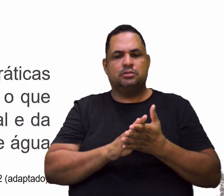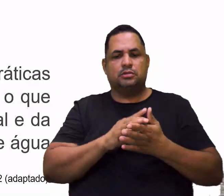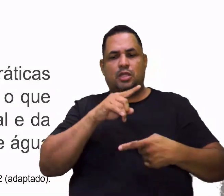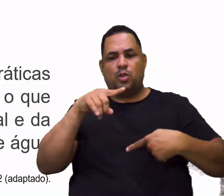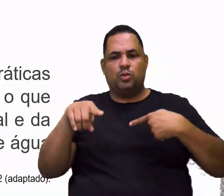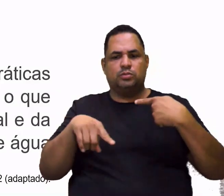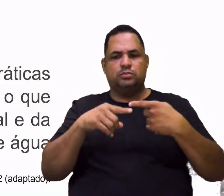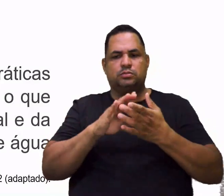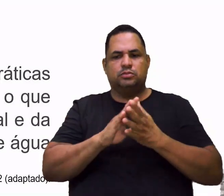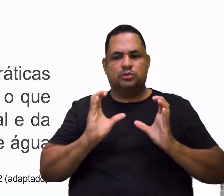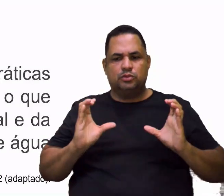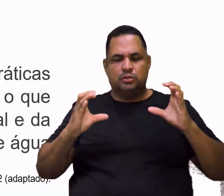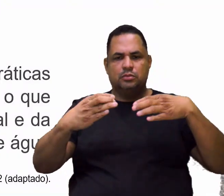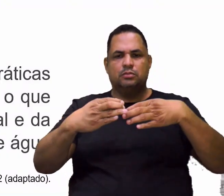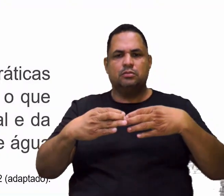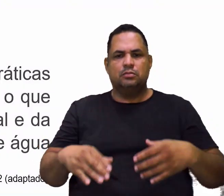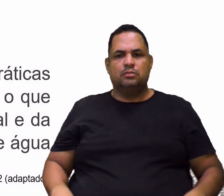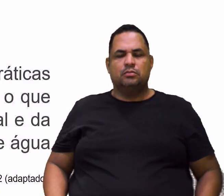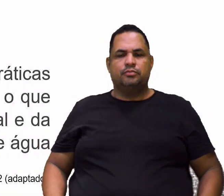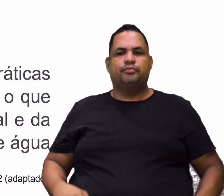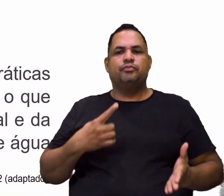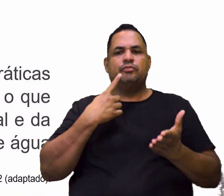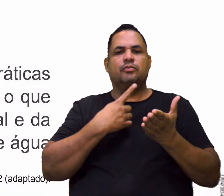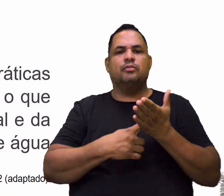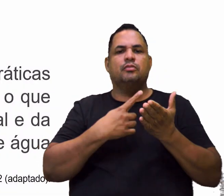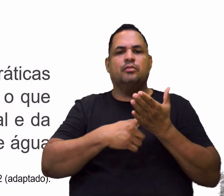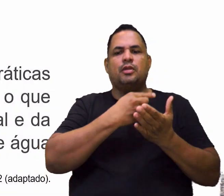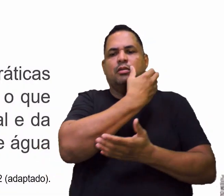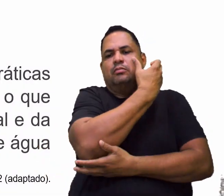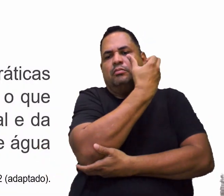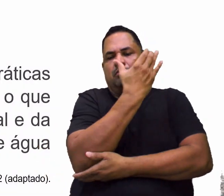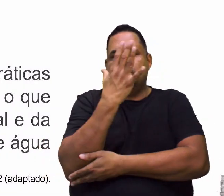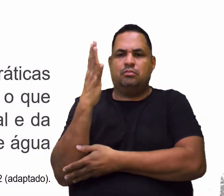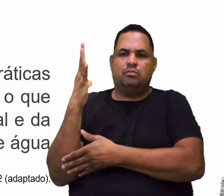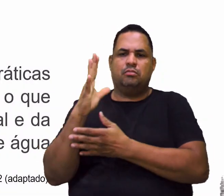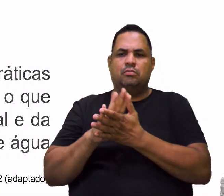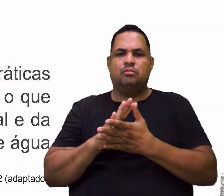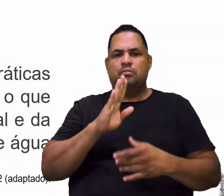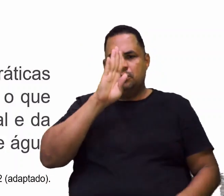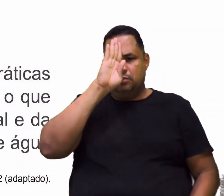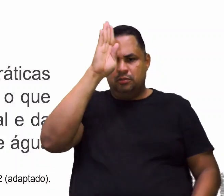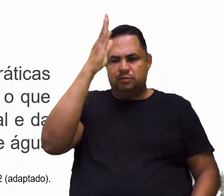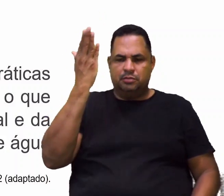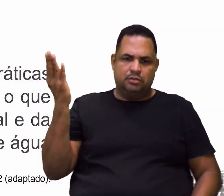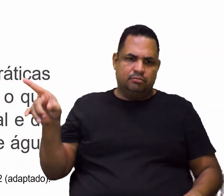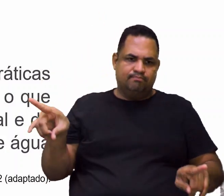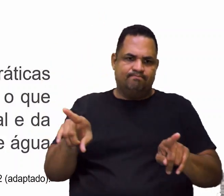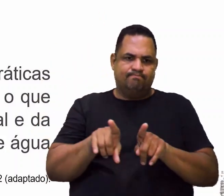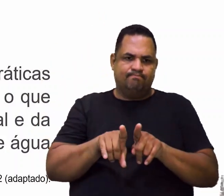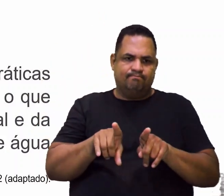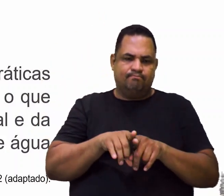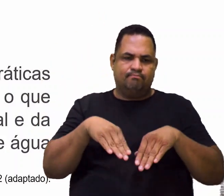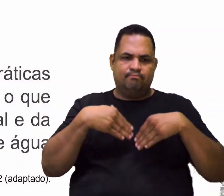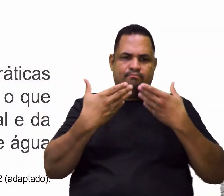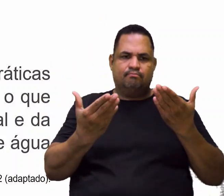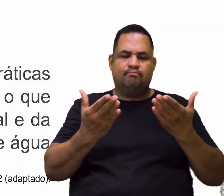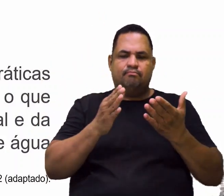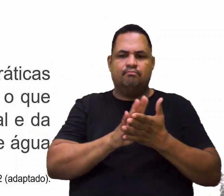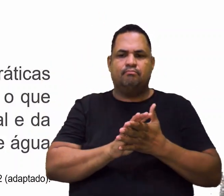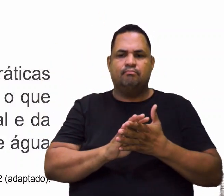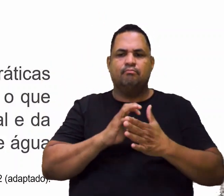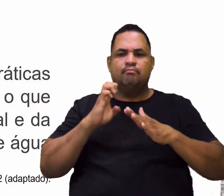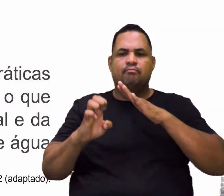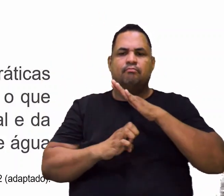coletivos. O próximo, compromisso com o meio ambiente. Esse é fundamental também. Quando as empresas se